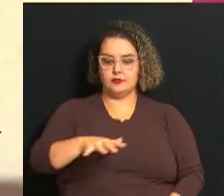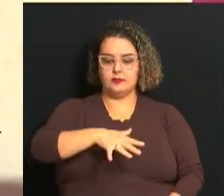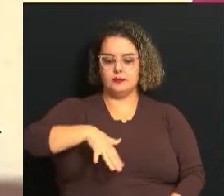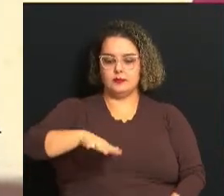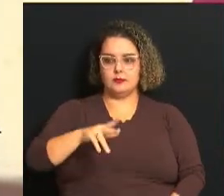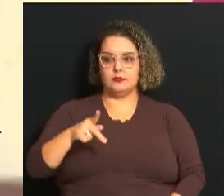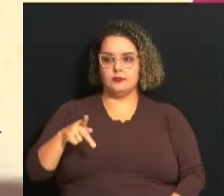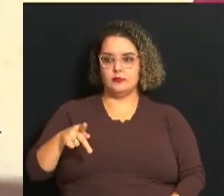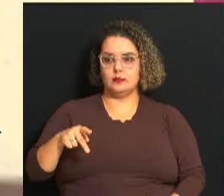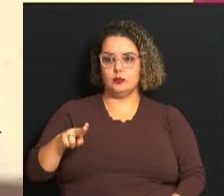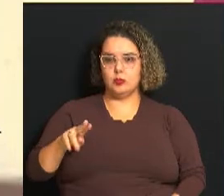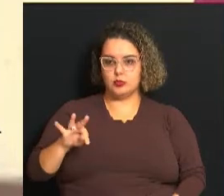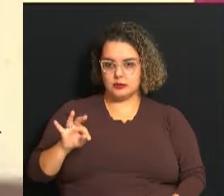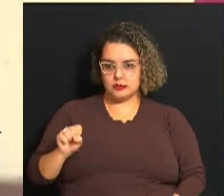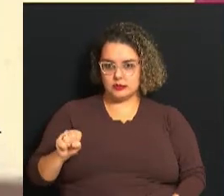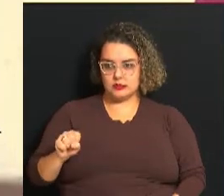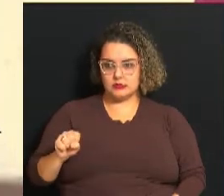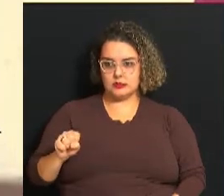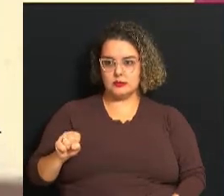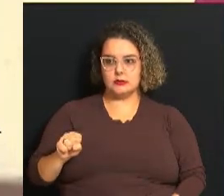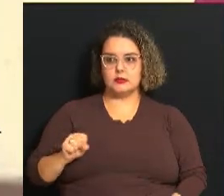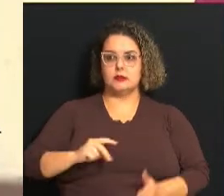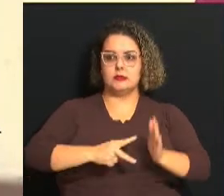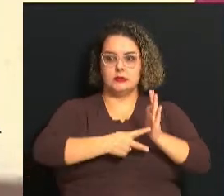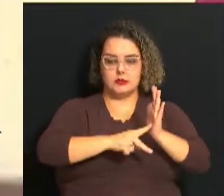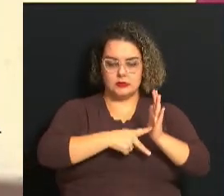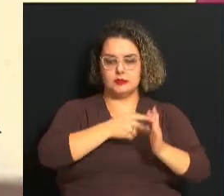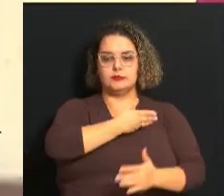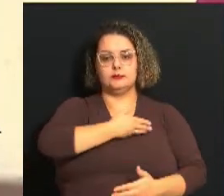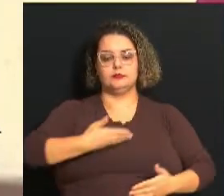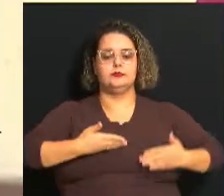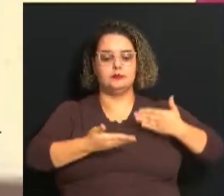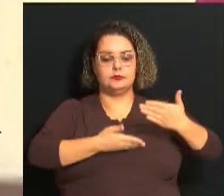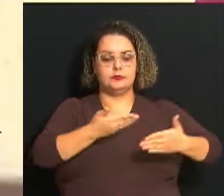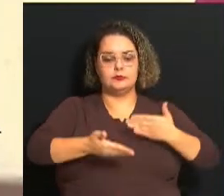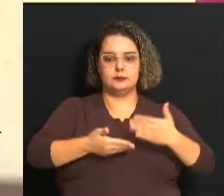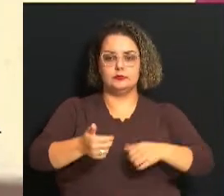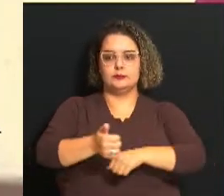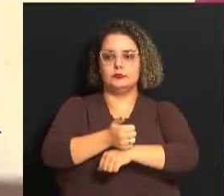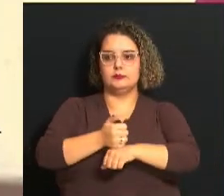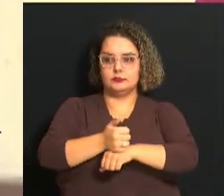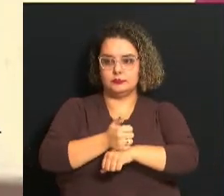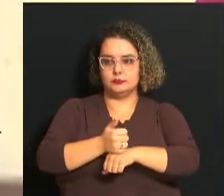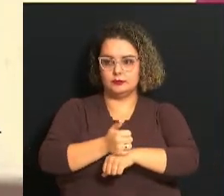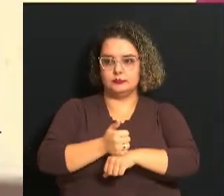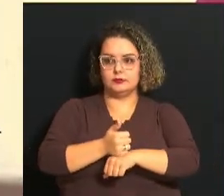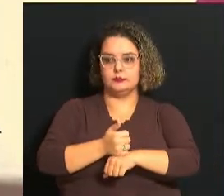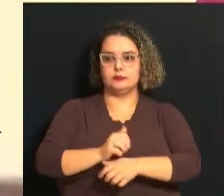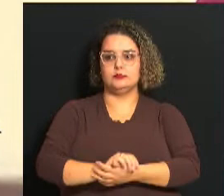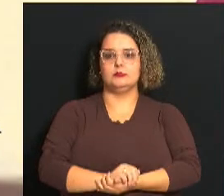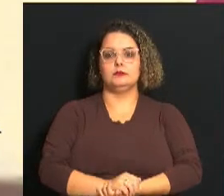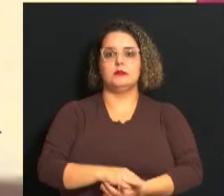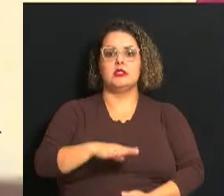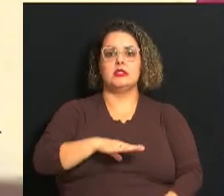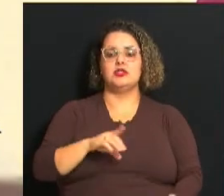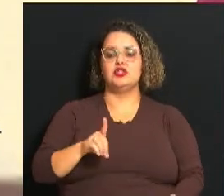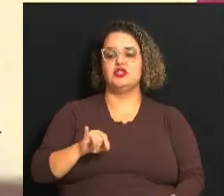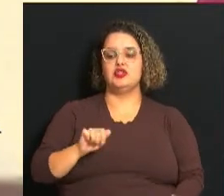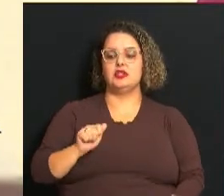Cut Sindicalista servidora pública municipal da cidade de Diadema